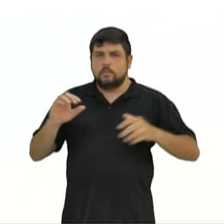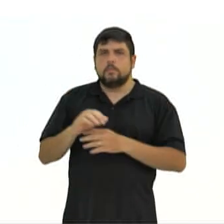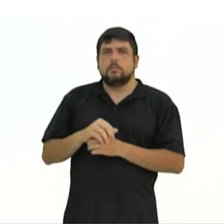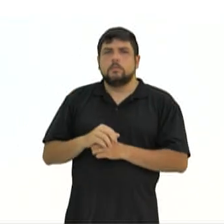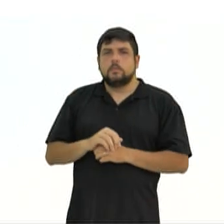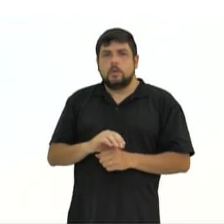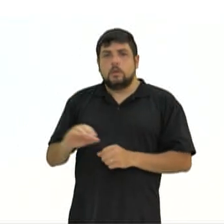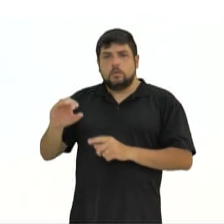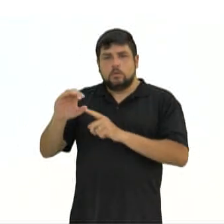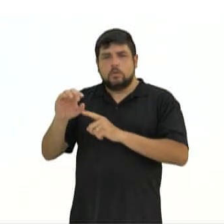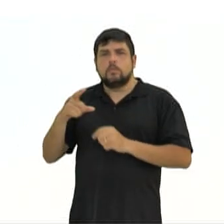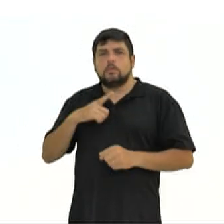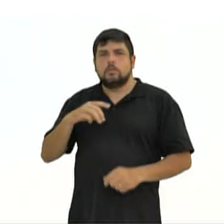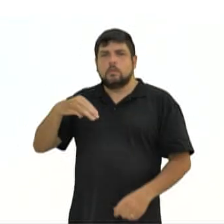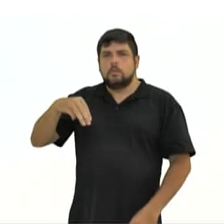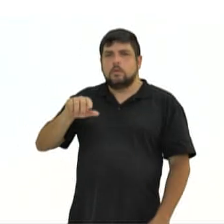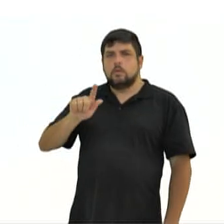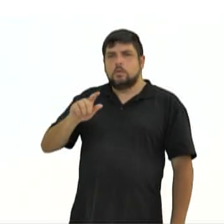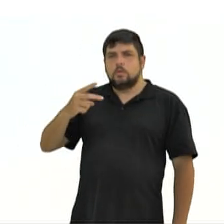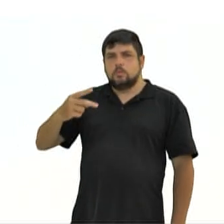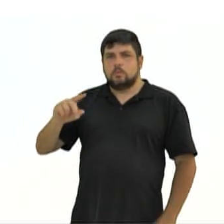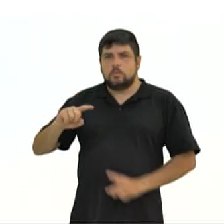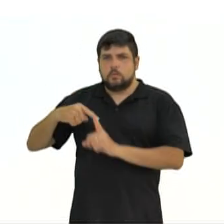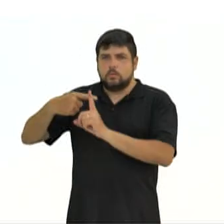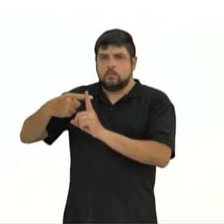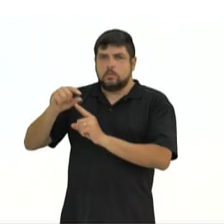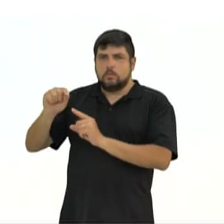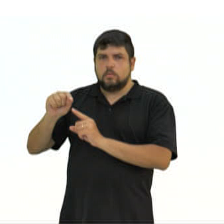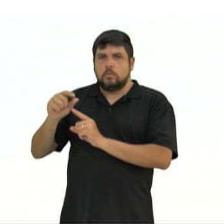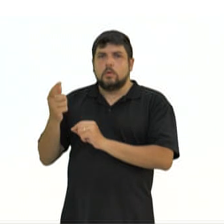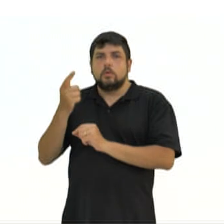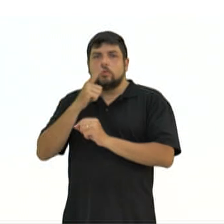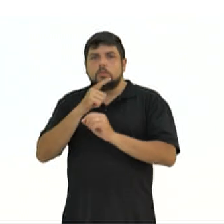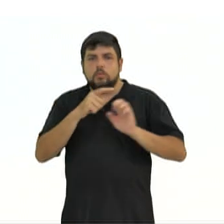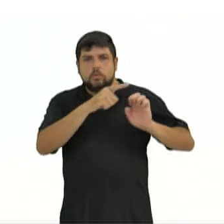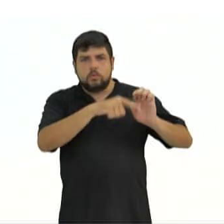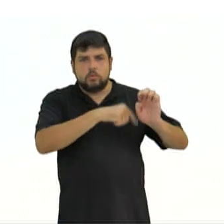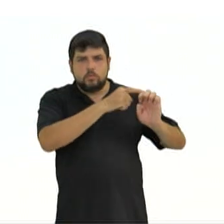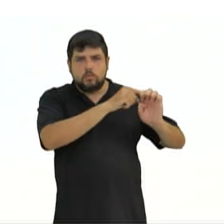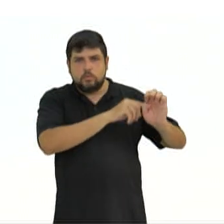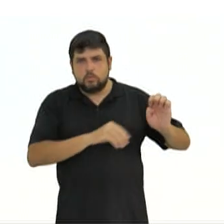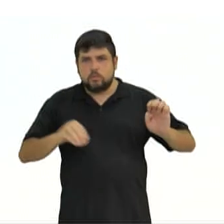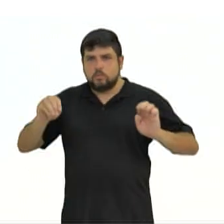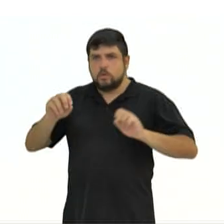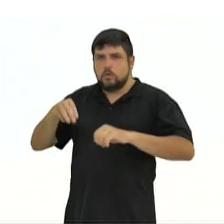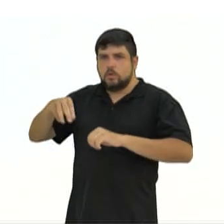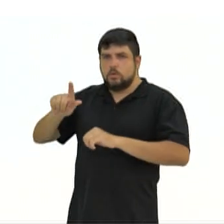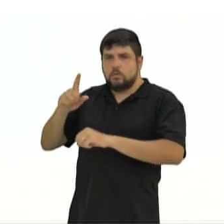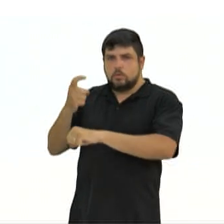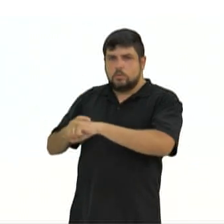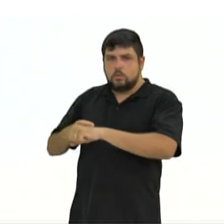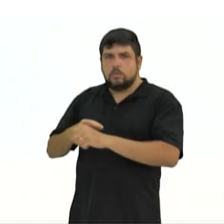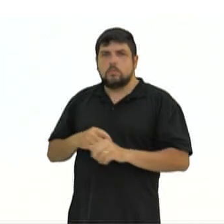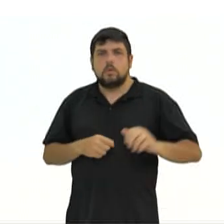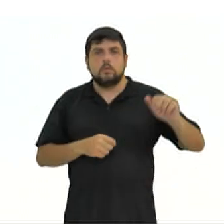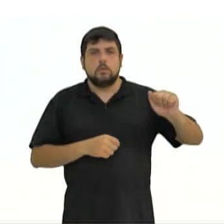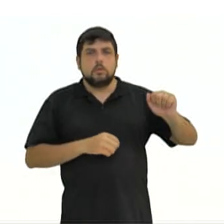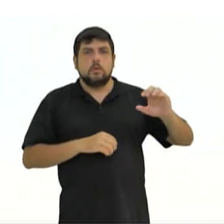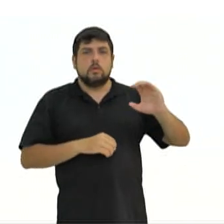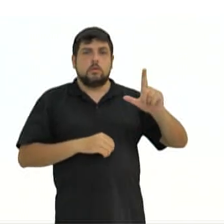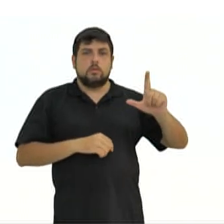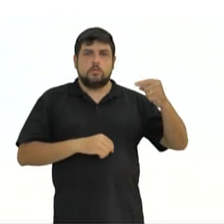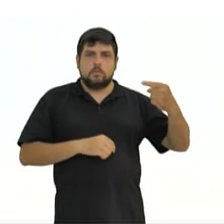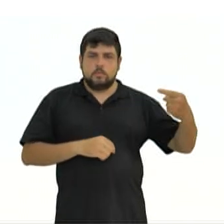gente vai ter o Mg2+, ganhando os 2 elétrons e virando o Mg sólido, e no ânodo, o